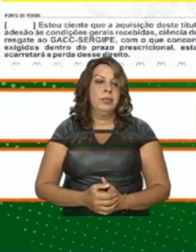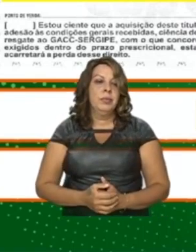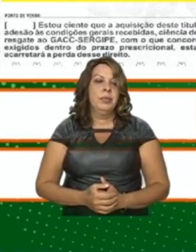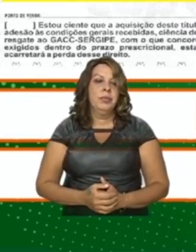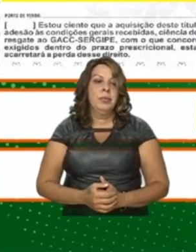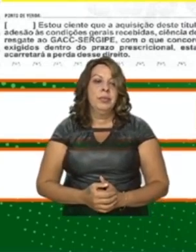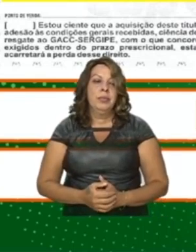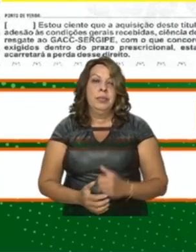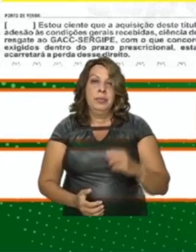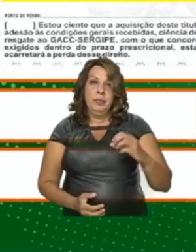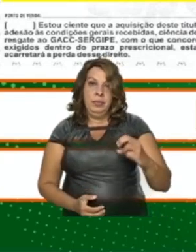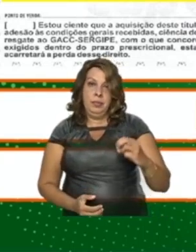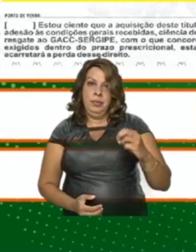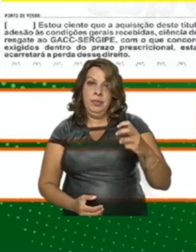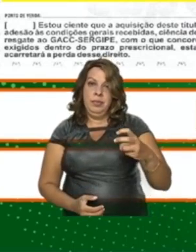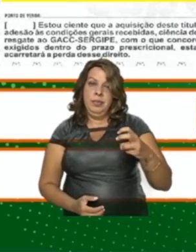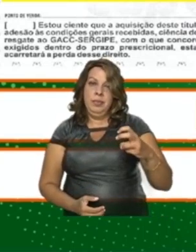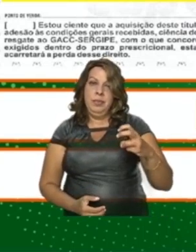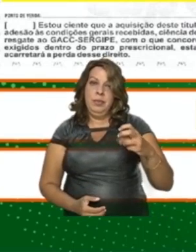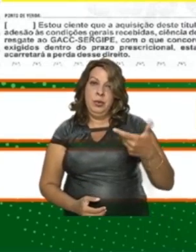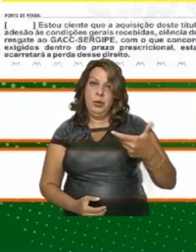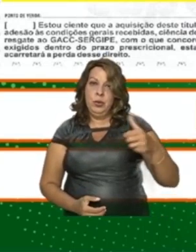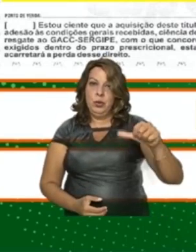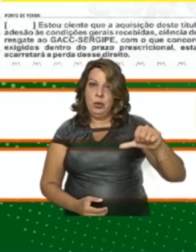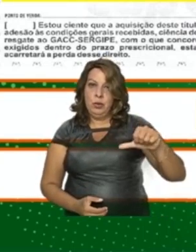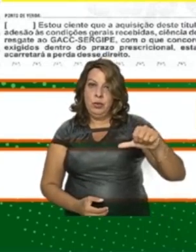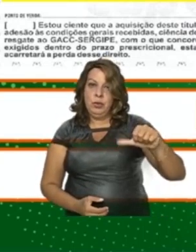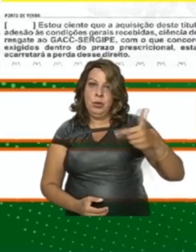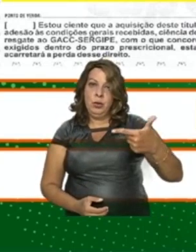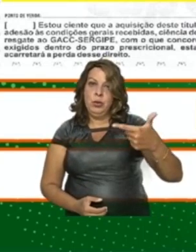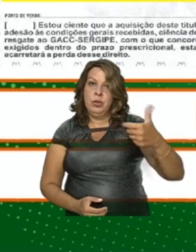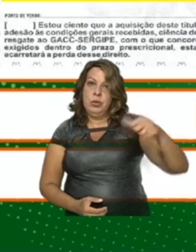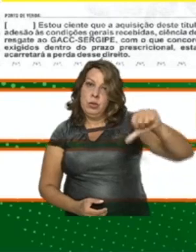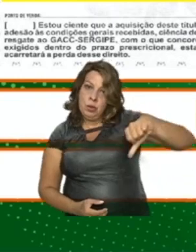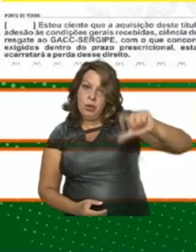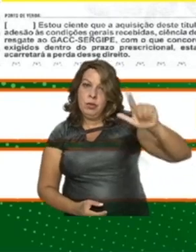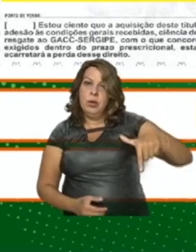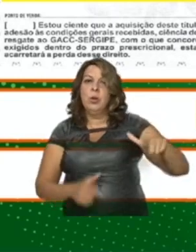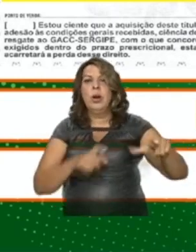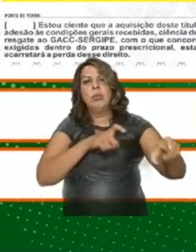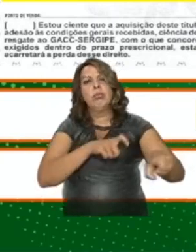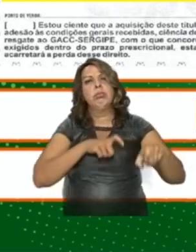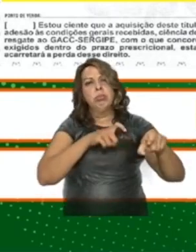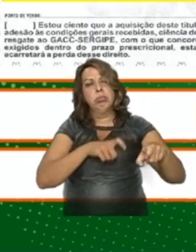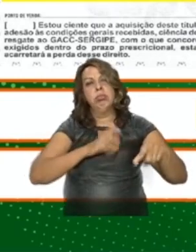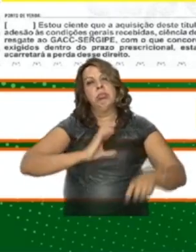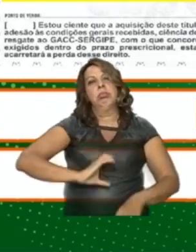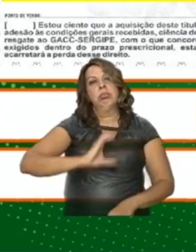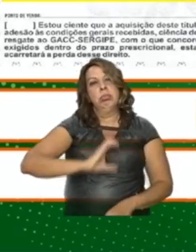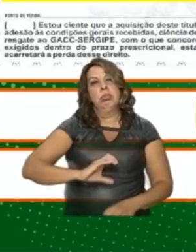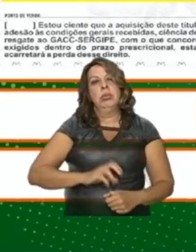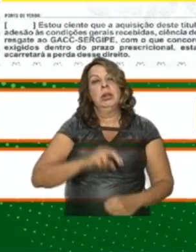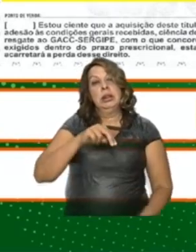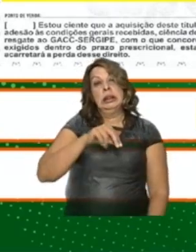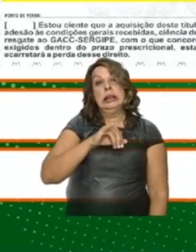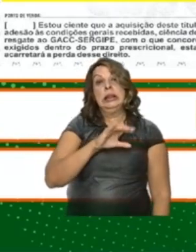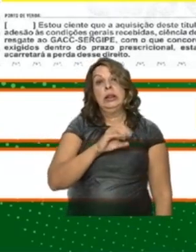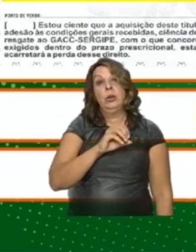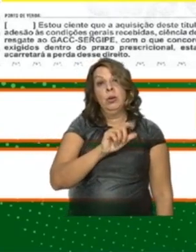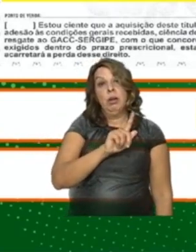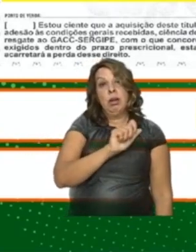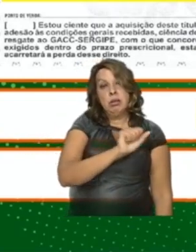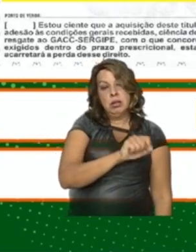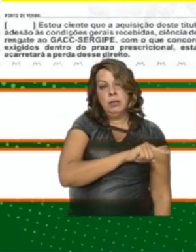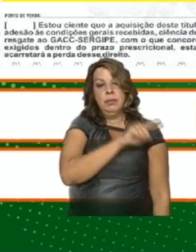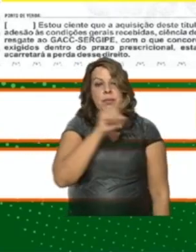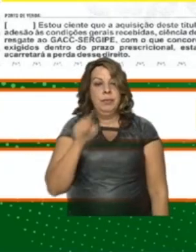Parabéns! Eu anuncio agora o 052989, o Nicolas da Zona Rural de Capela, adquiriu lá na regional Capela, levou